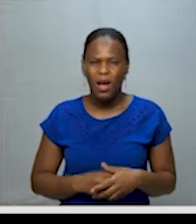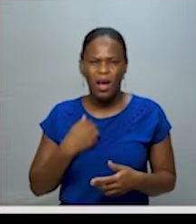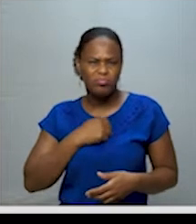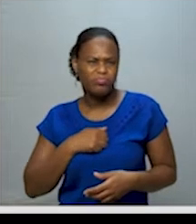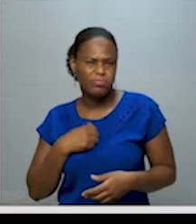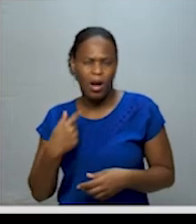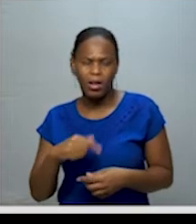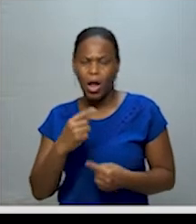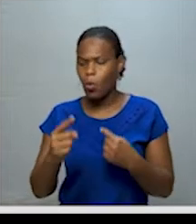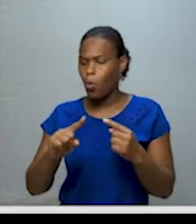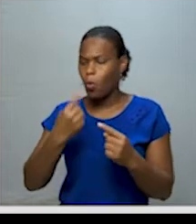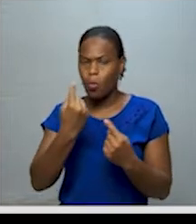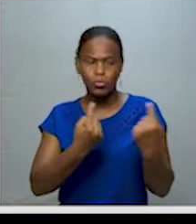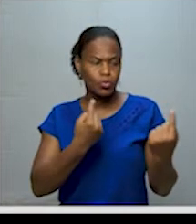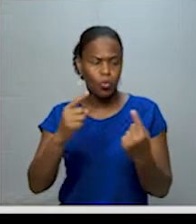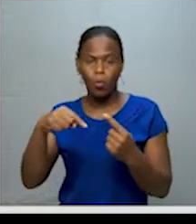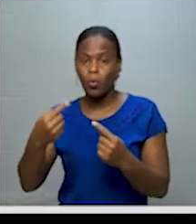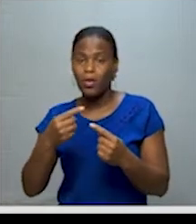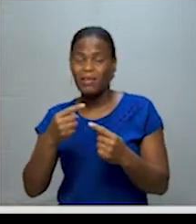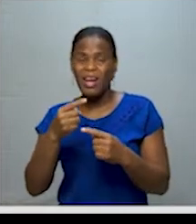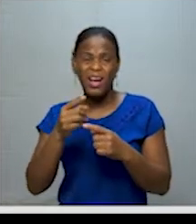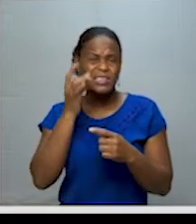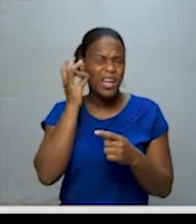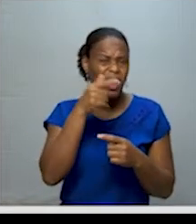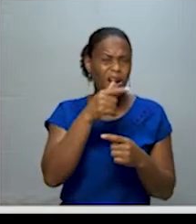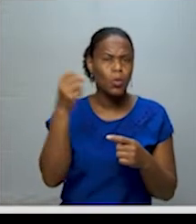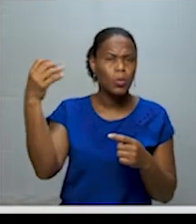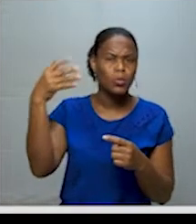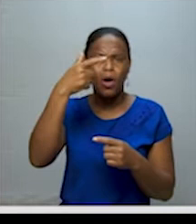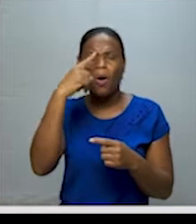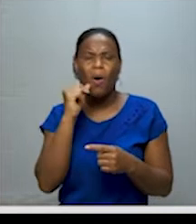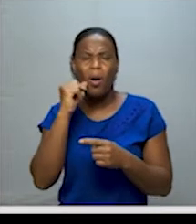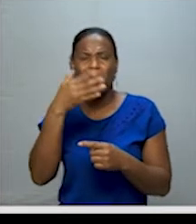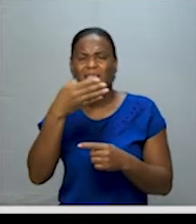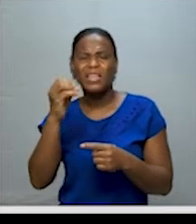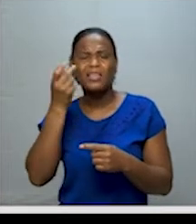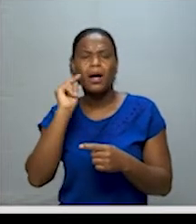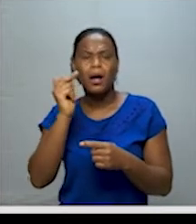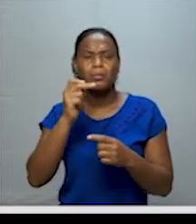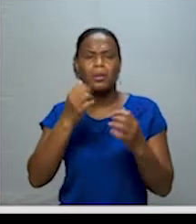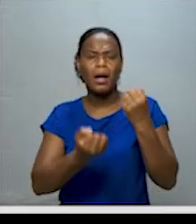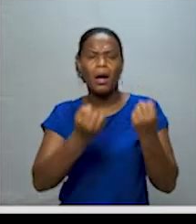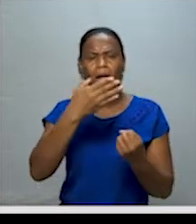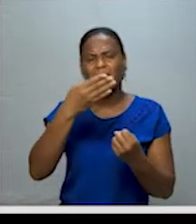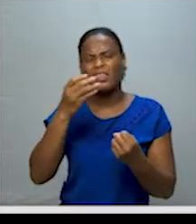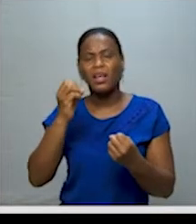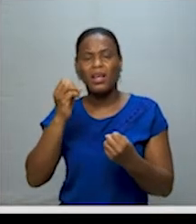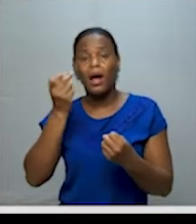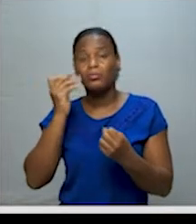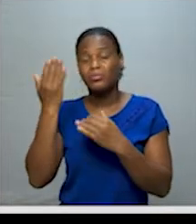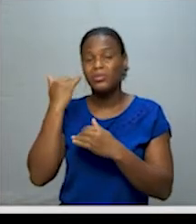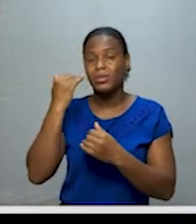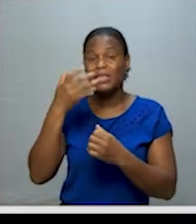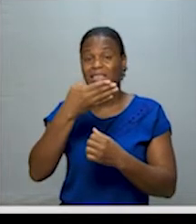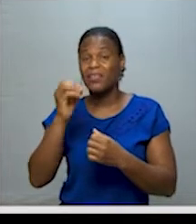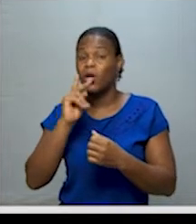Irritamo-nos com a existência uns dos outros. Fazemos sinais de luzes àquele homem com 70 anos num carro dos anos 70 que anda a 70 km por hora na